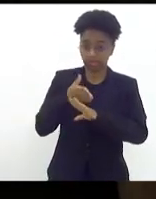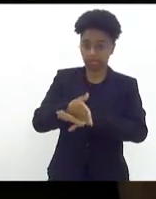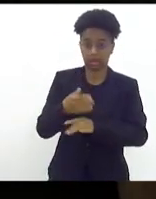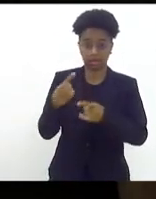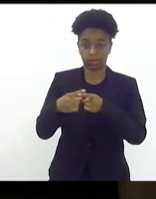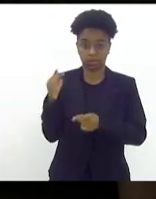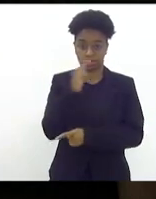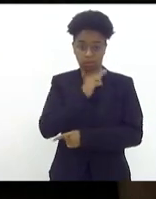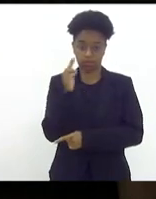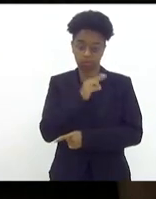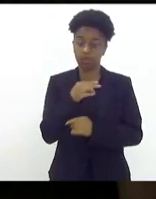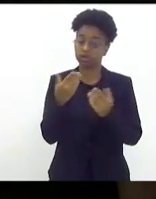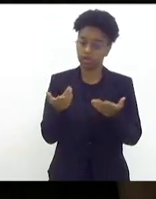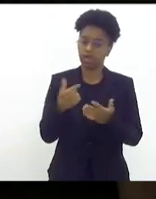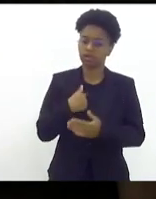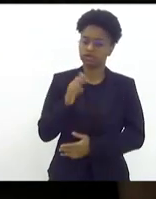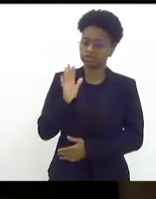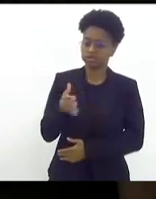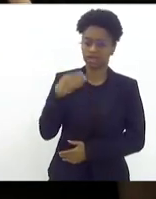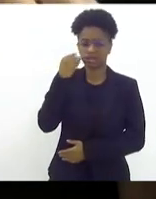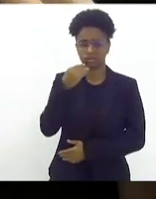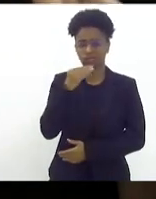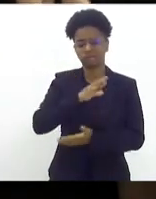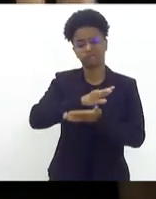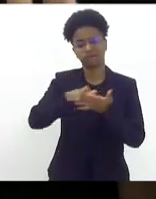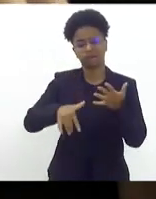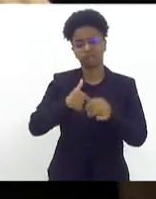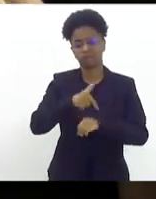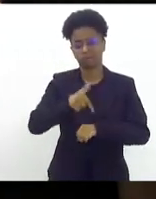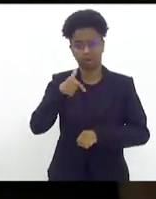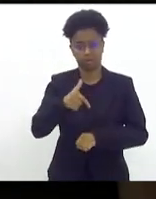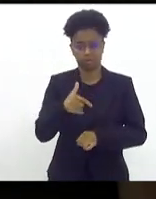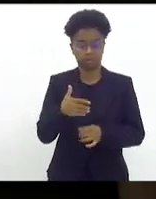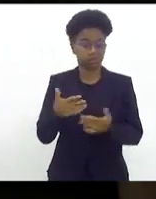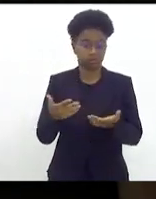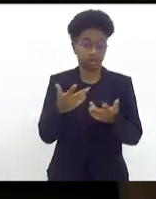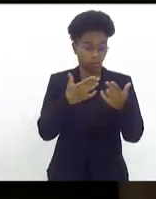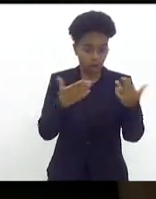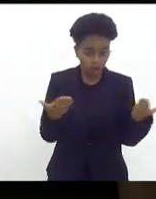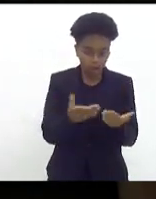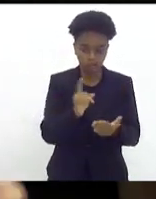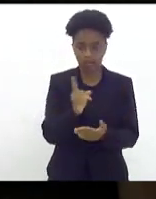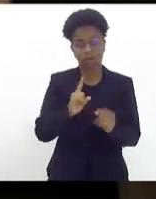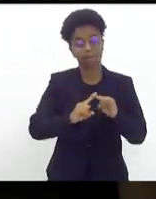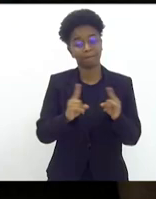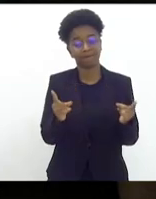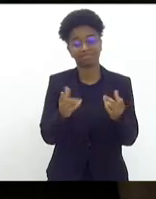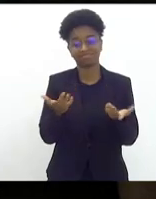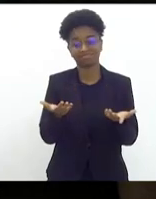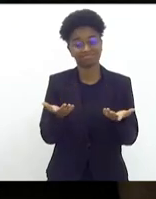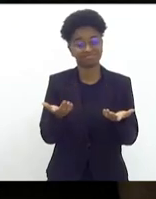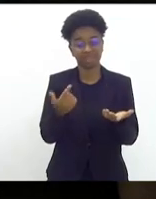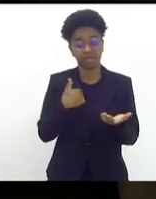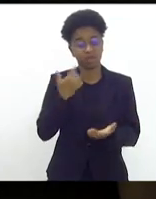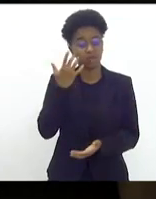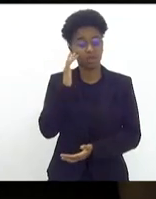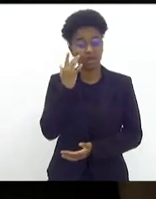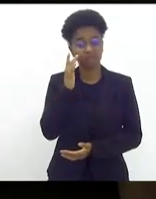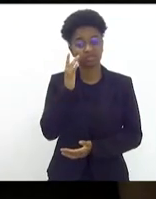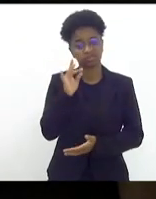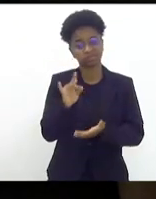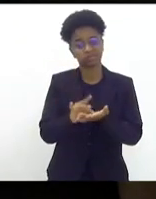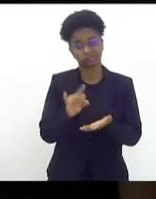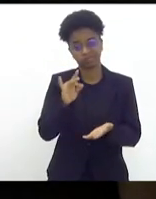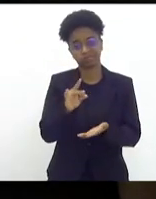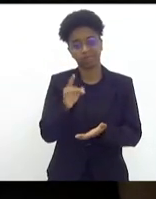emergência. E isso eu já vivi diversas vezes, não com essa intensidade, essa questão. Então, eu acho que seria